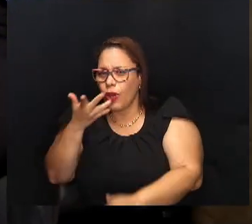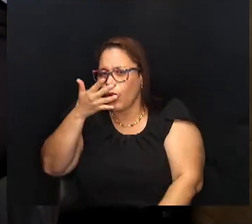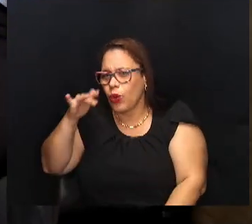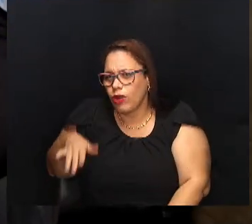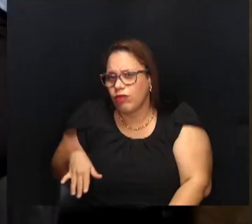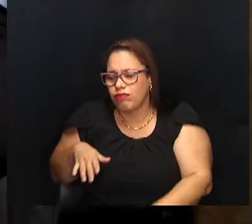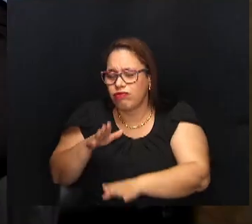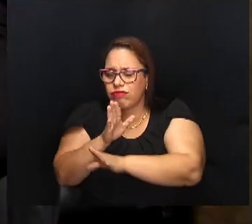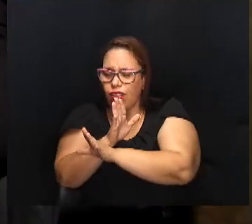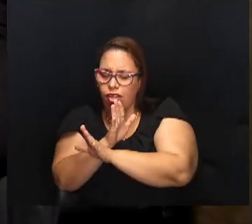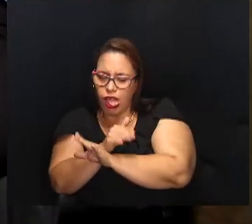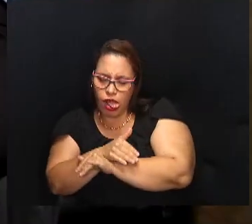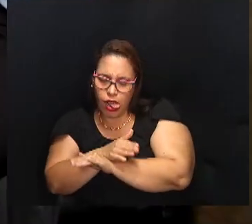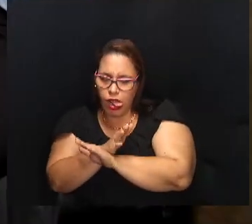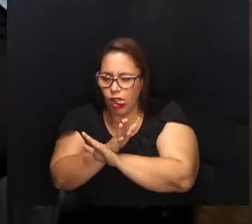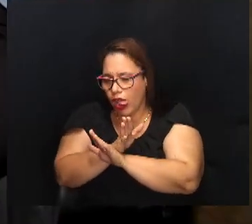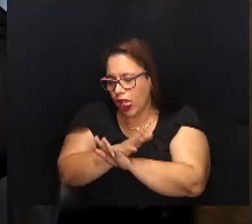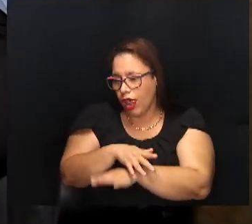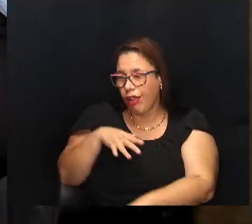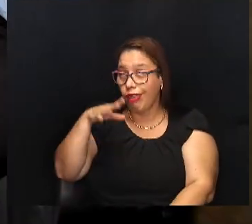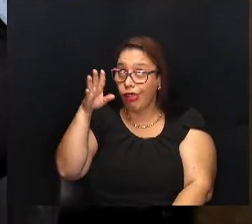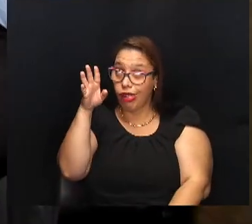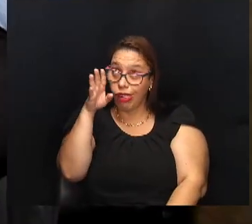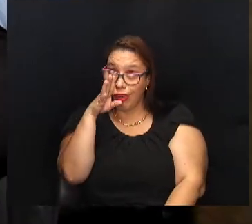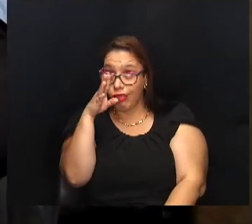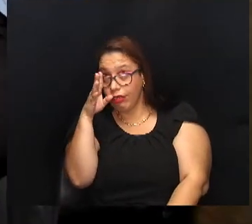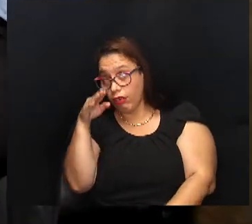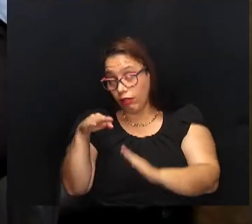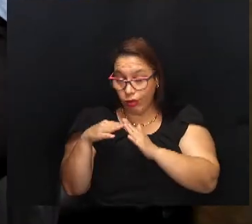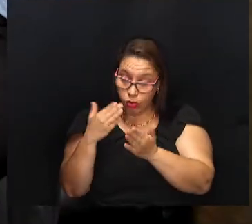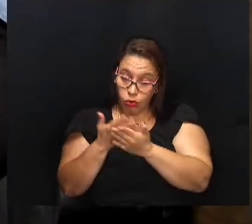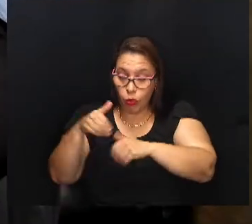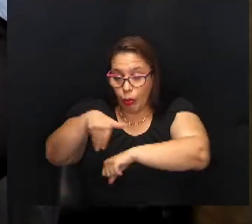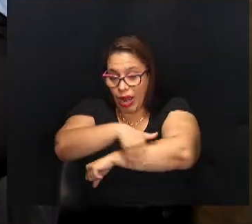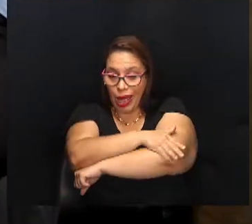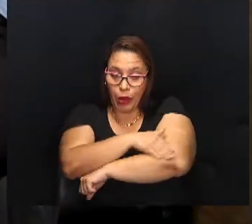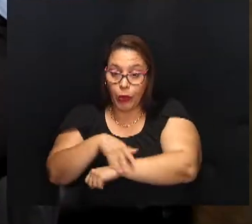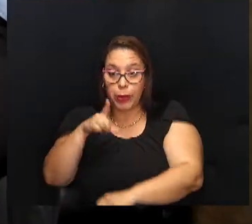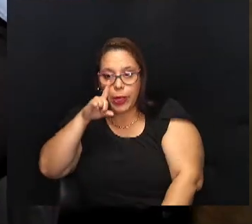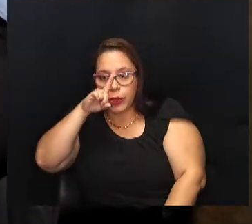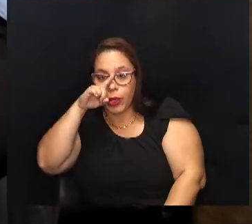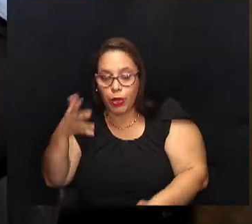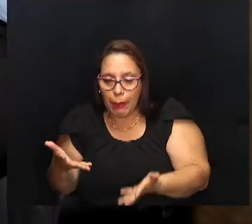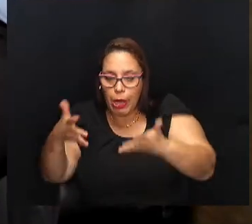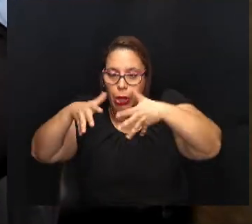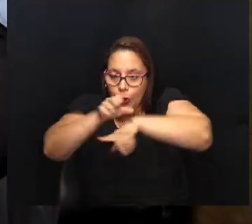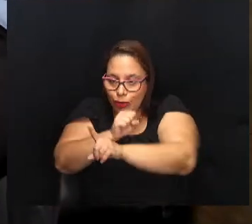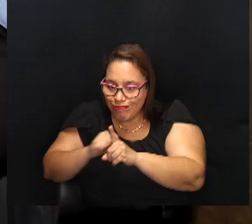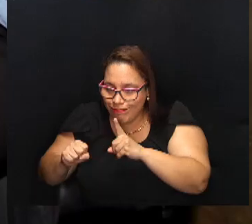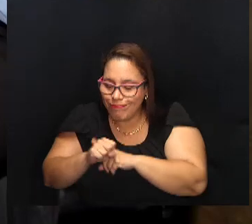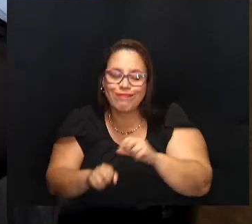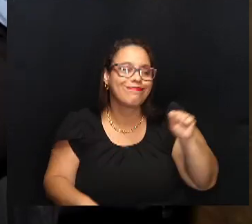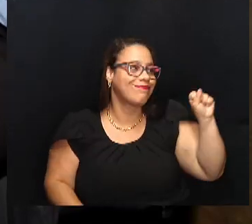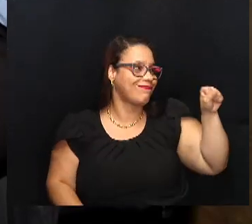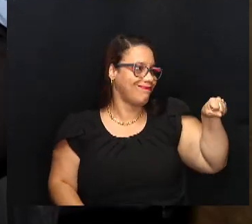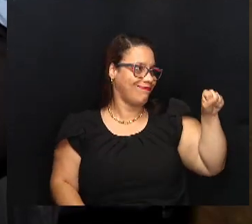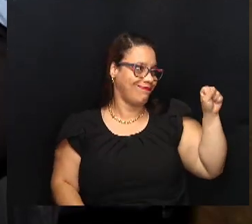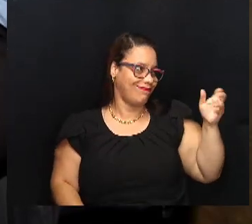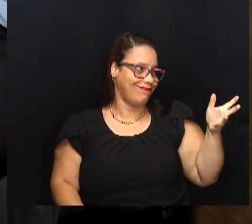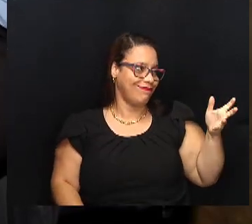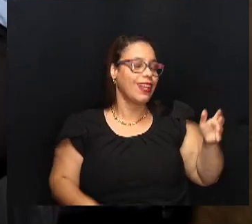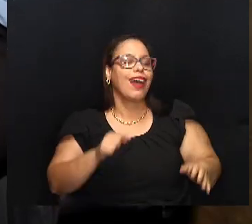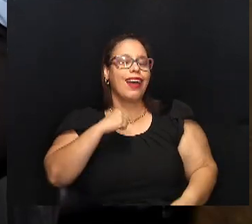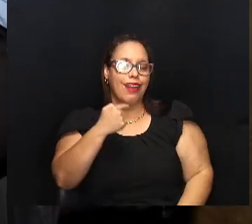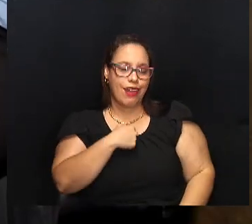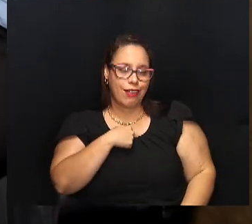ficam muito ociosas, que estão na escola ou vão para a rua. Então tem toda uma inclusão social também, né? Sim. Esse é o nosso